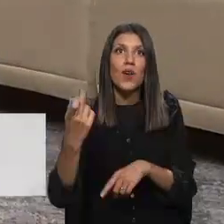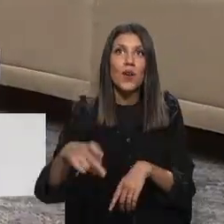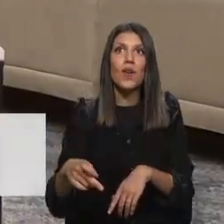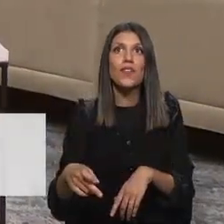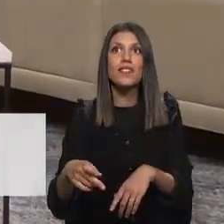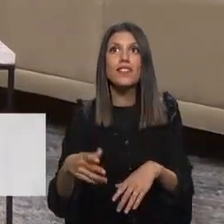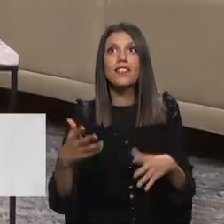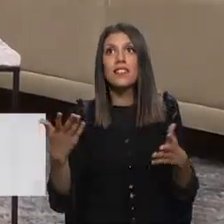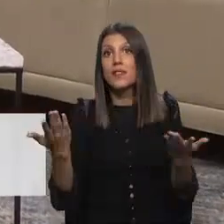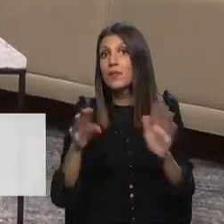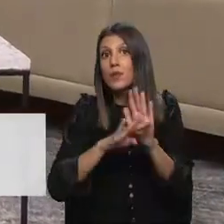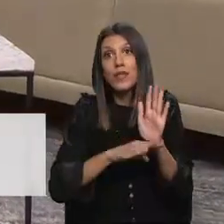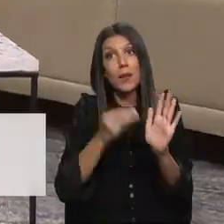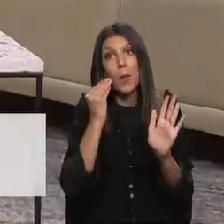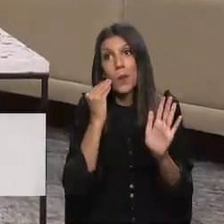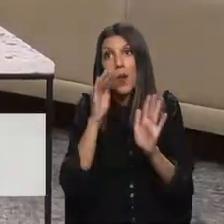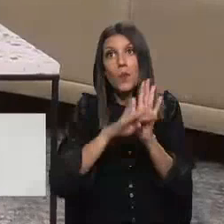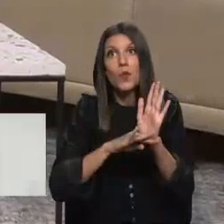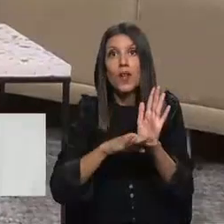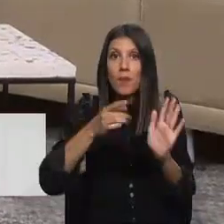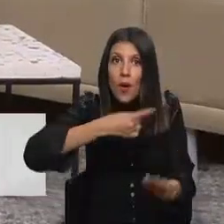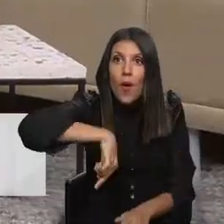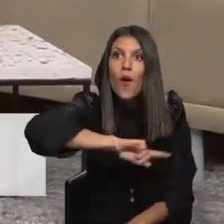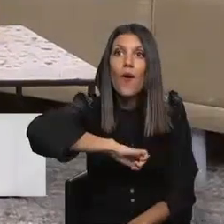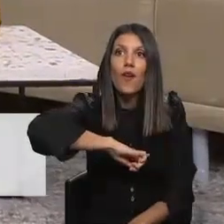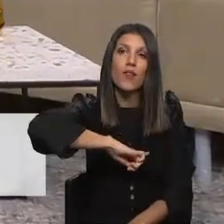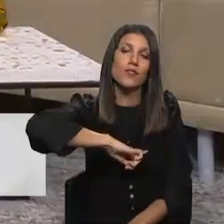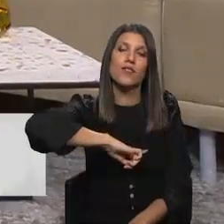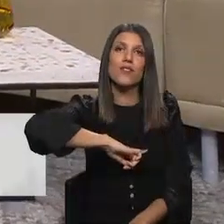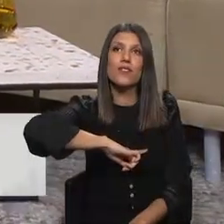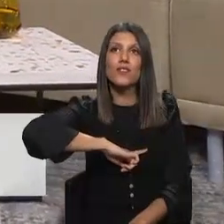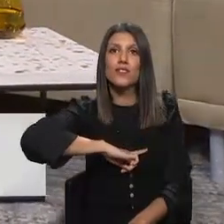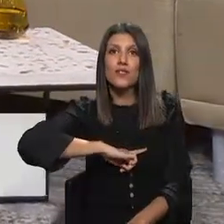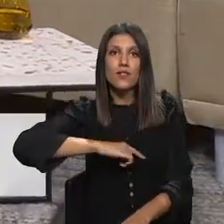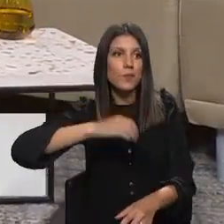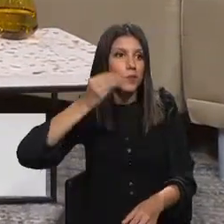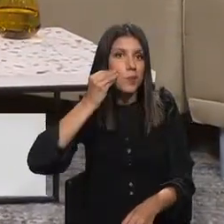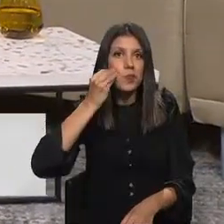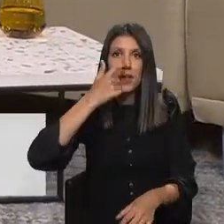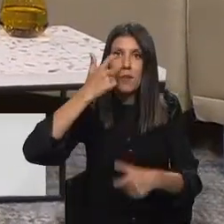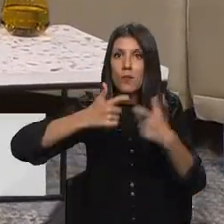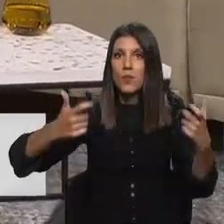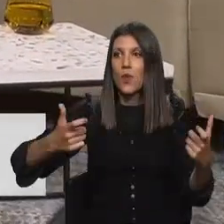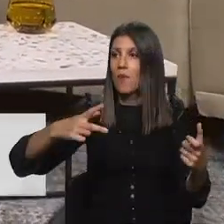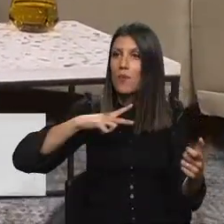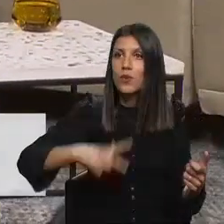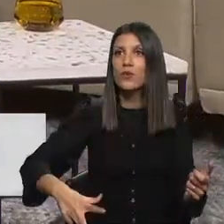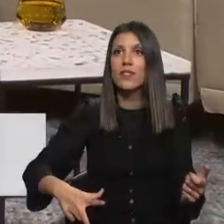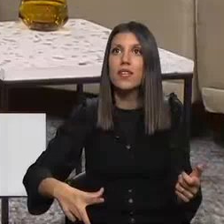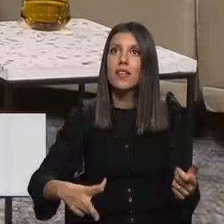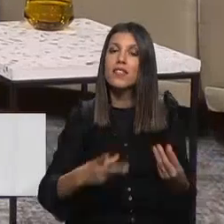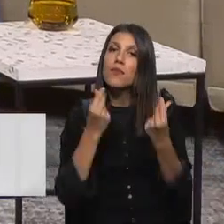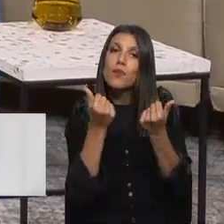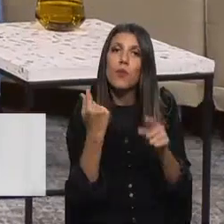do programa, lá está, é o tal programa que eu digo, é um programa muito nosso, muito tem a ver com as nossas raízes, com o nosso povo, com o nosso país, e é ótimo que estas